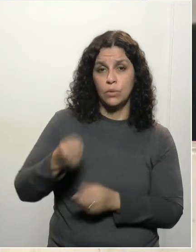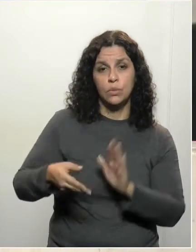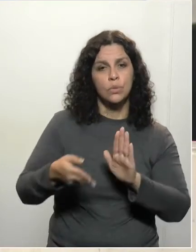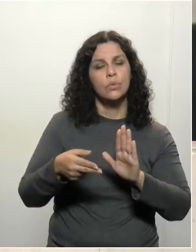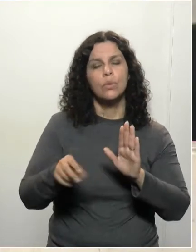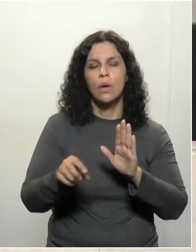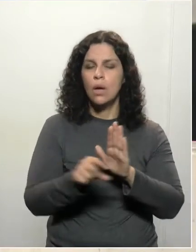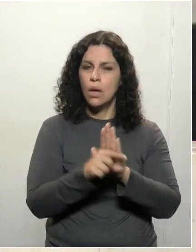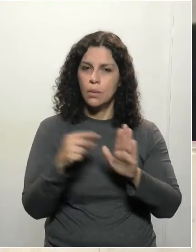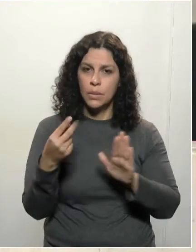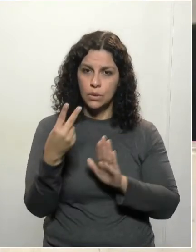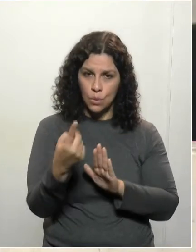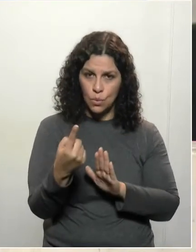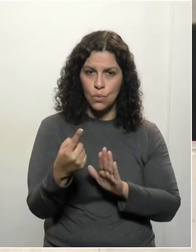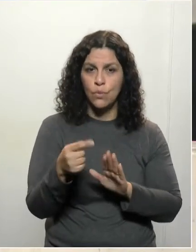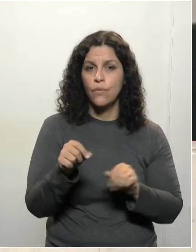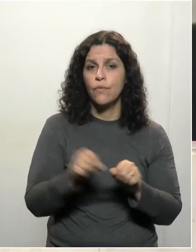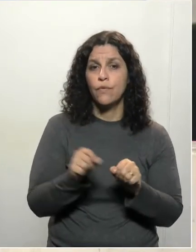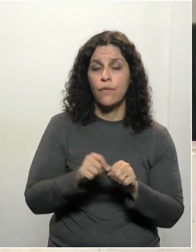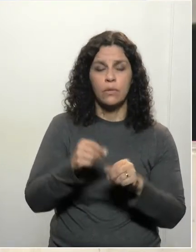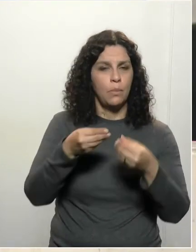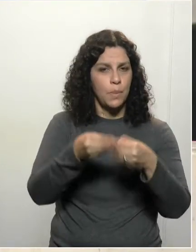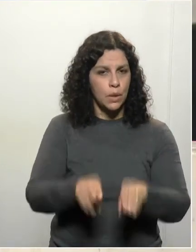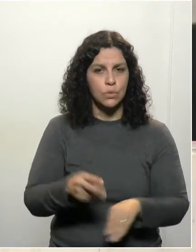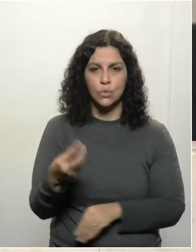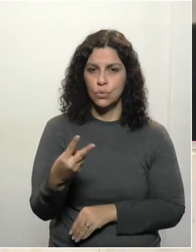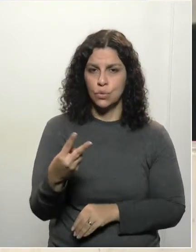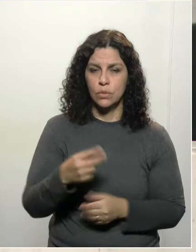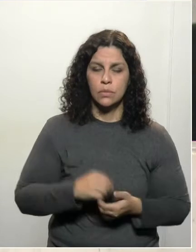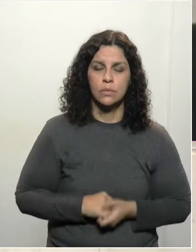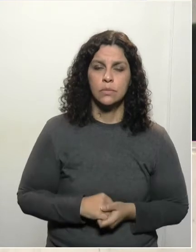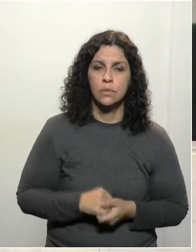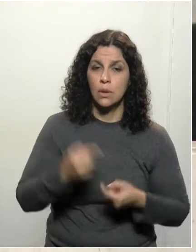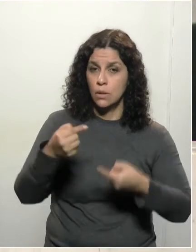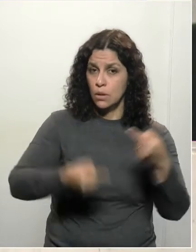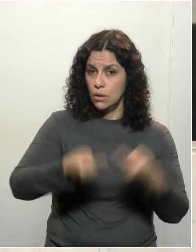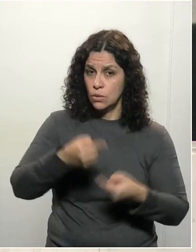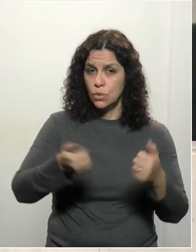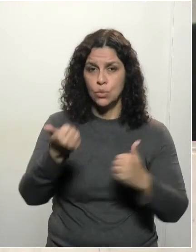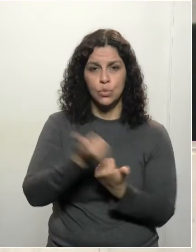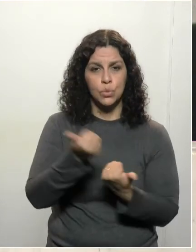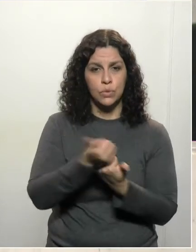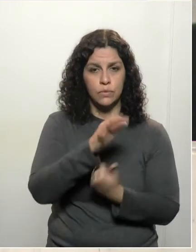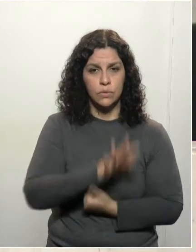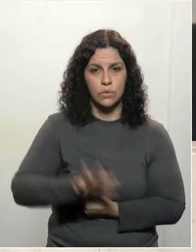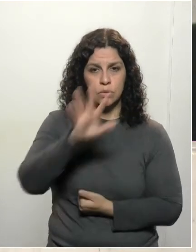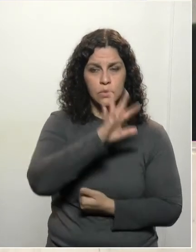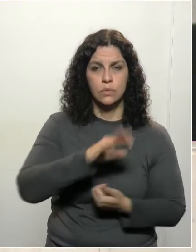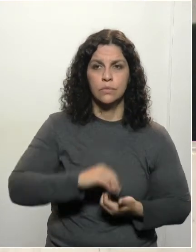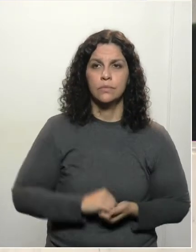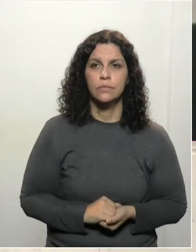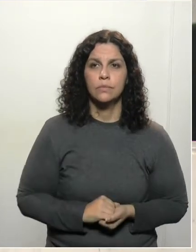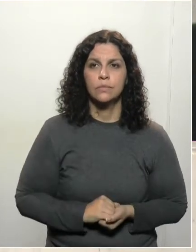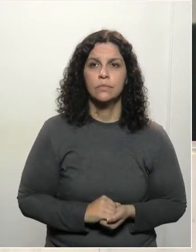fica prejudicada a emenda número 2. Em discussão, substitutivo geral.